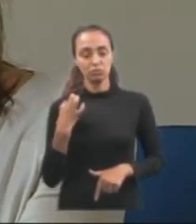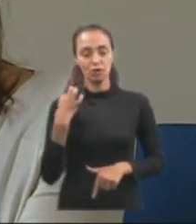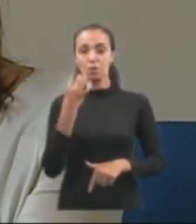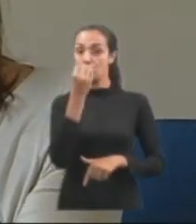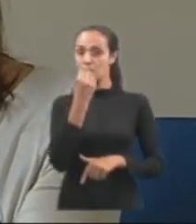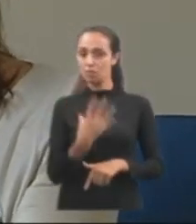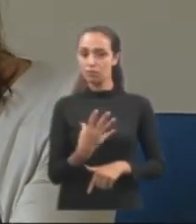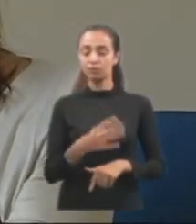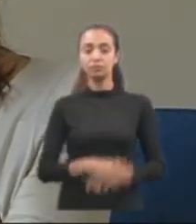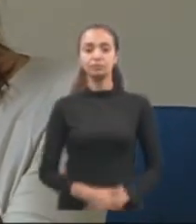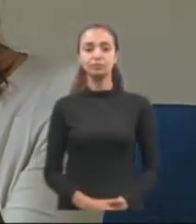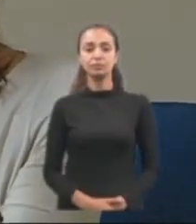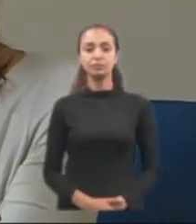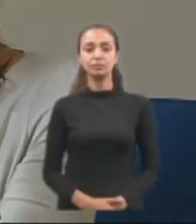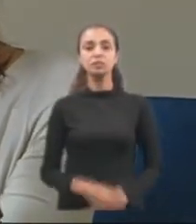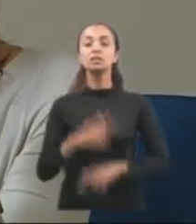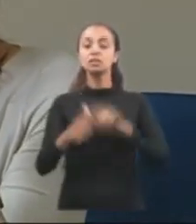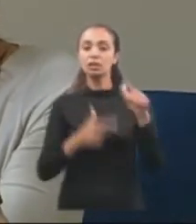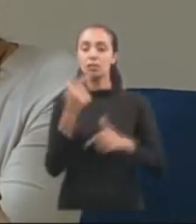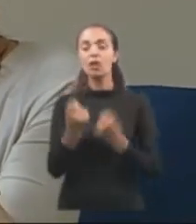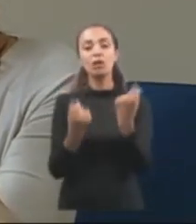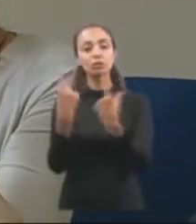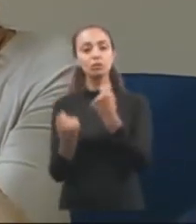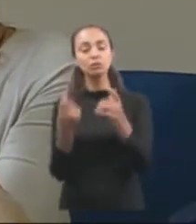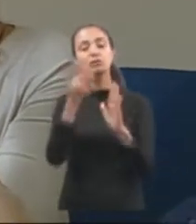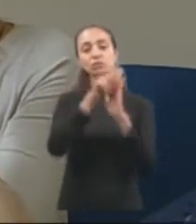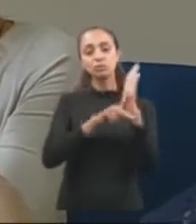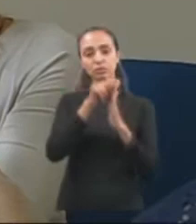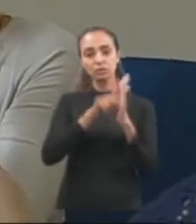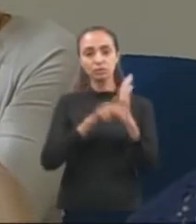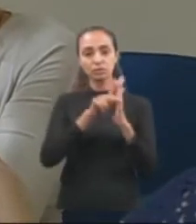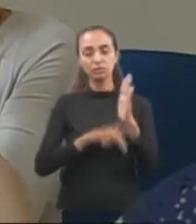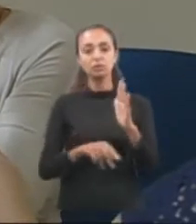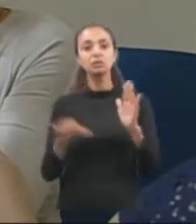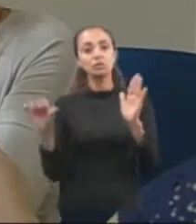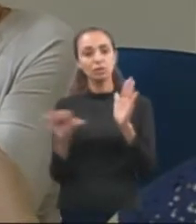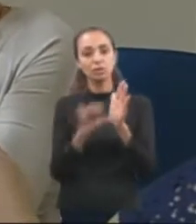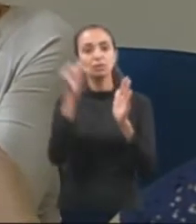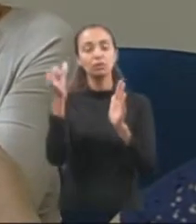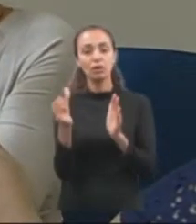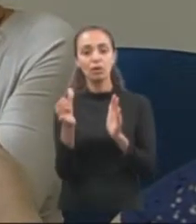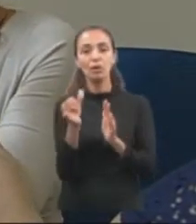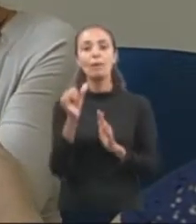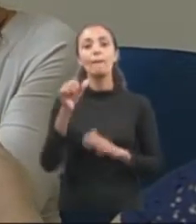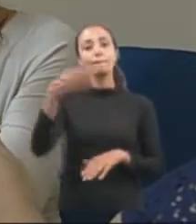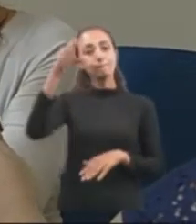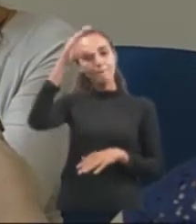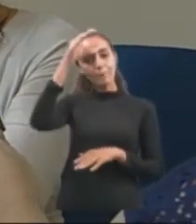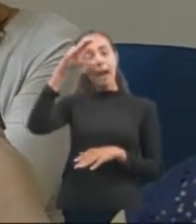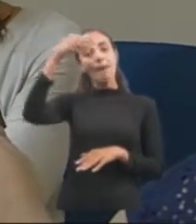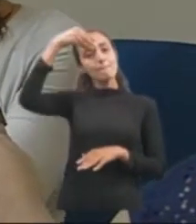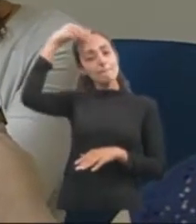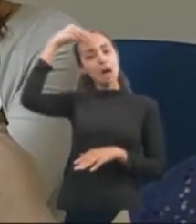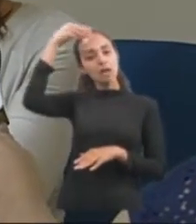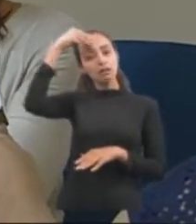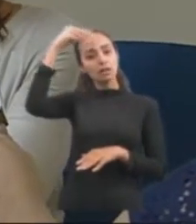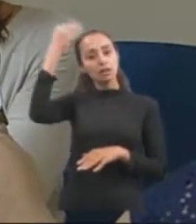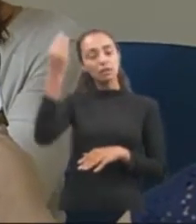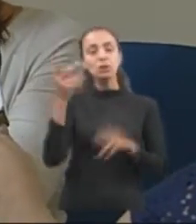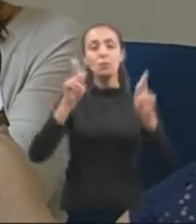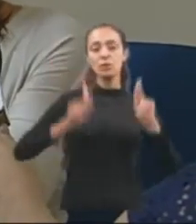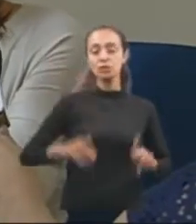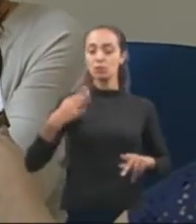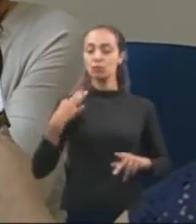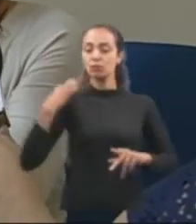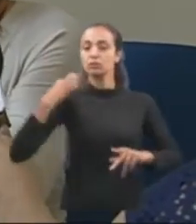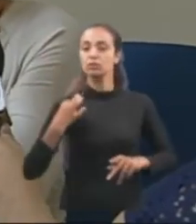Nós trabalhamos alguns projetos. Dentre esses projetos, um deles é o apadrinhamento, ou seja, pessoas voluntárias vêm e